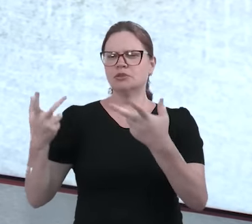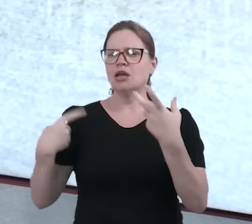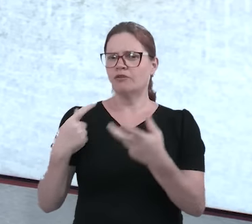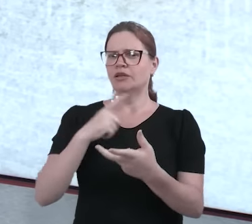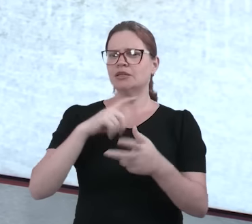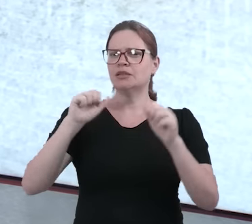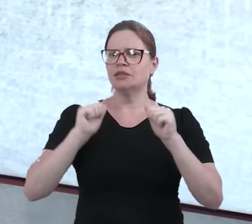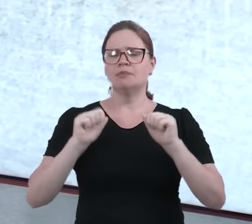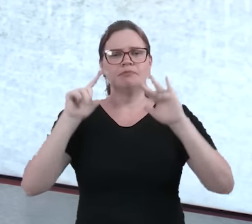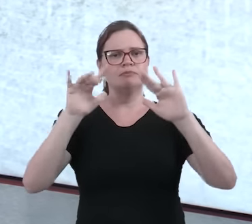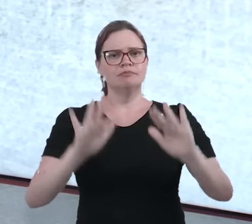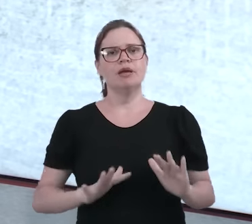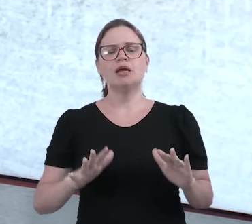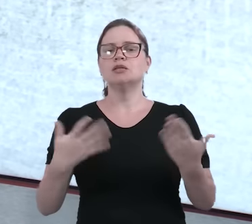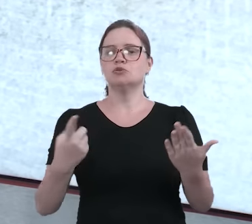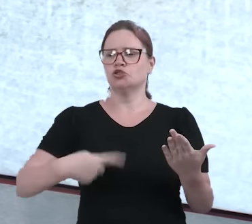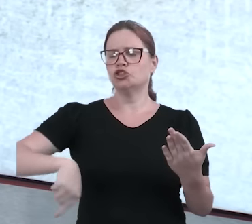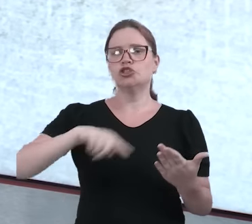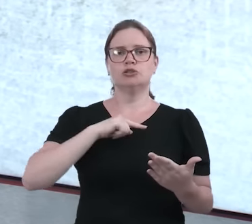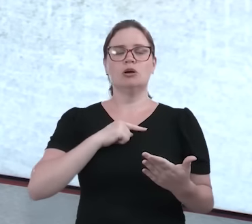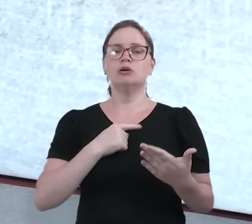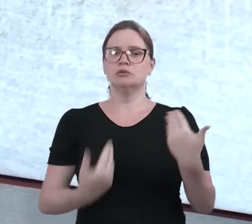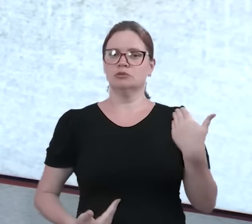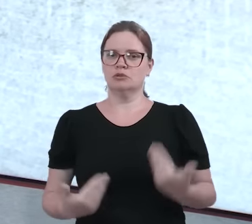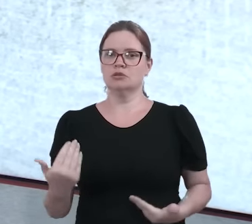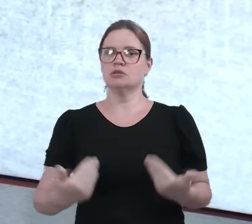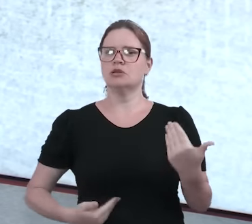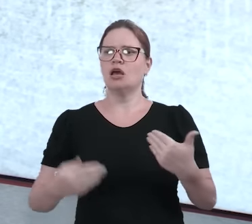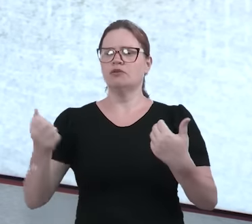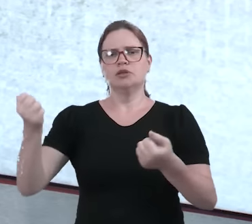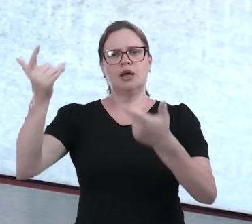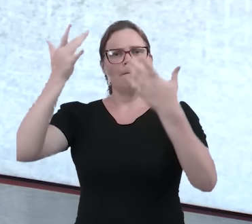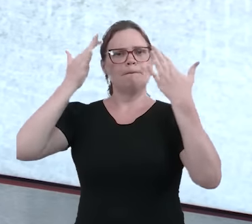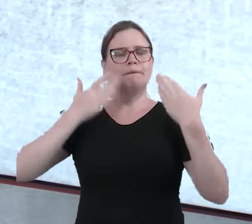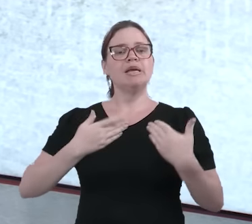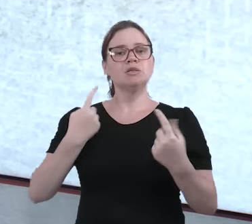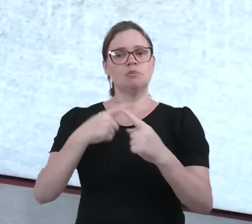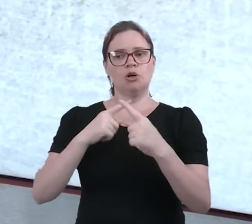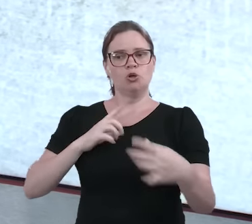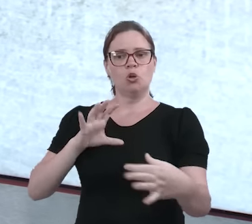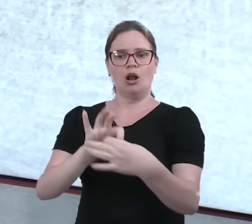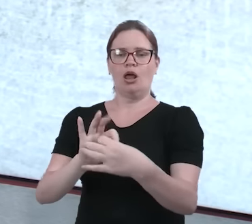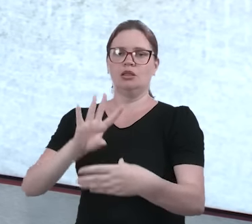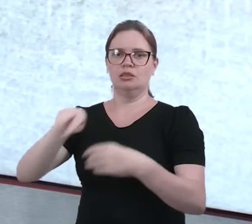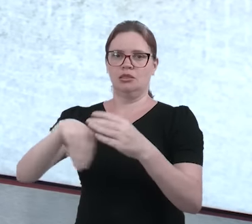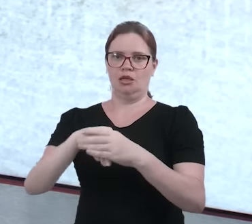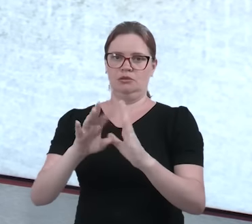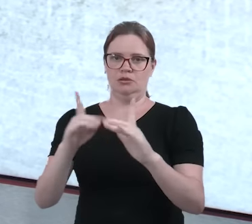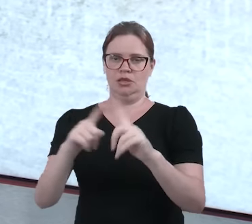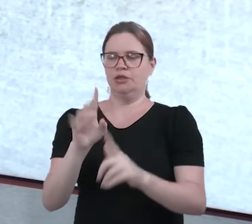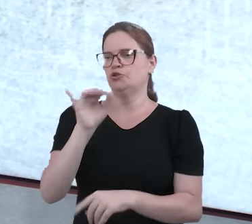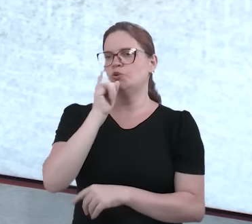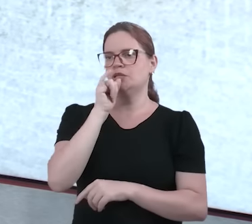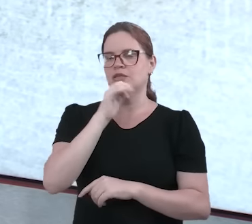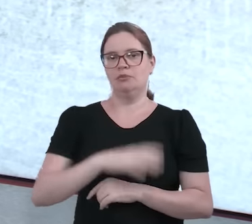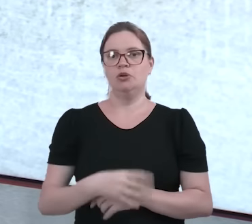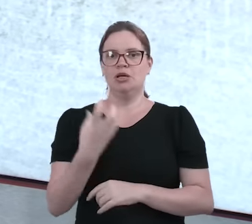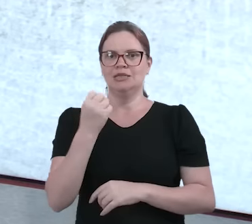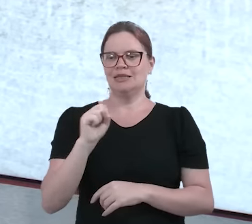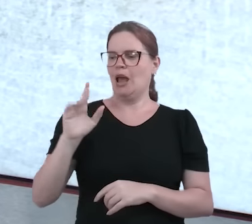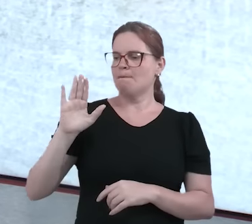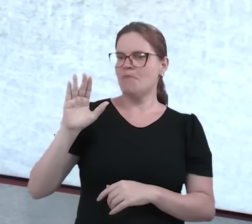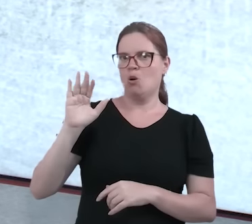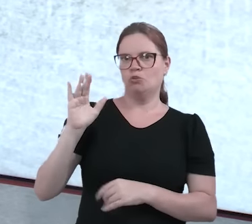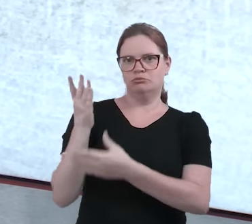do corpo recebe por estar ligado ao corpo. Por exemplo, tudo o que a mão faz é porque ela